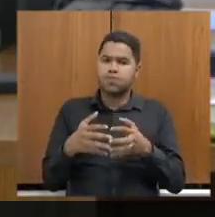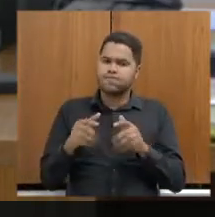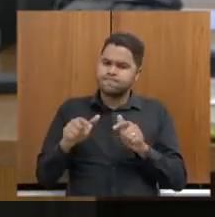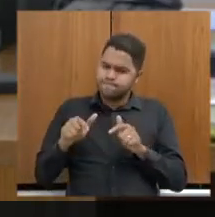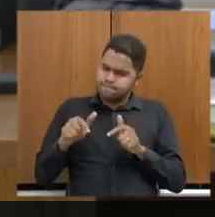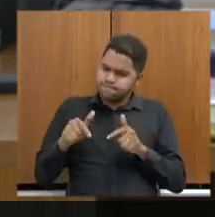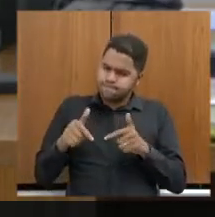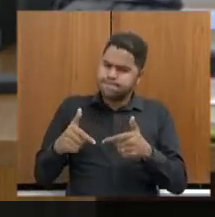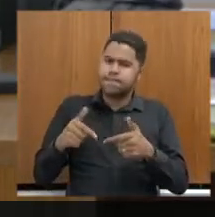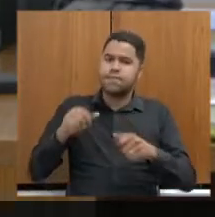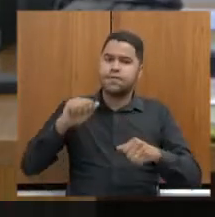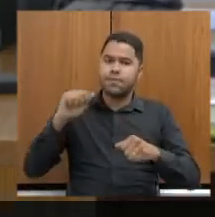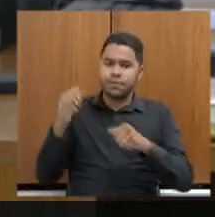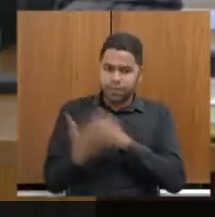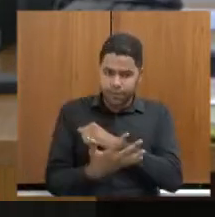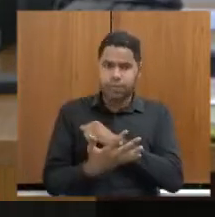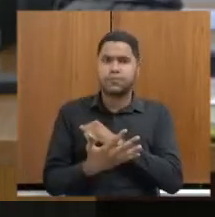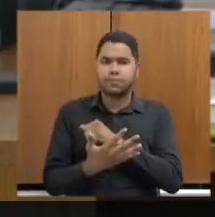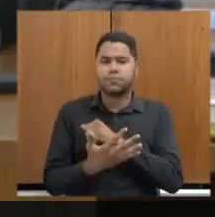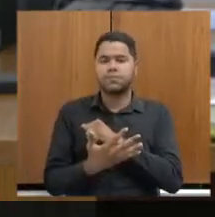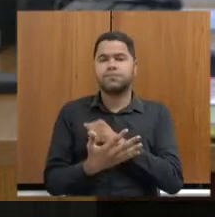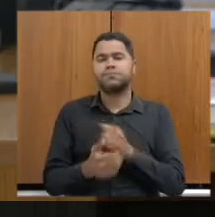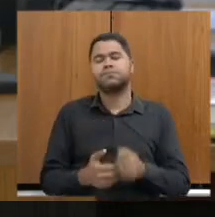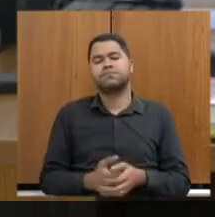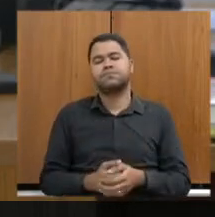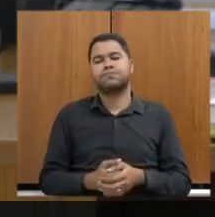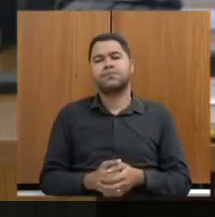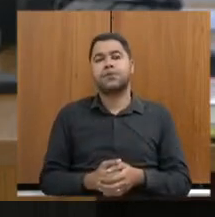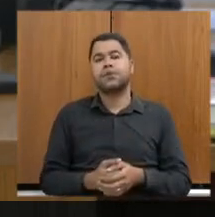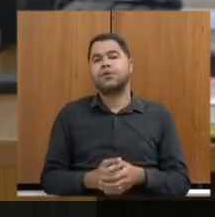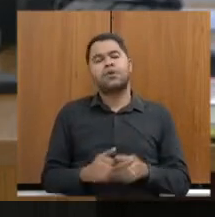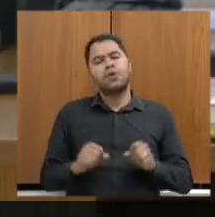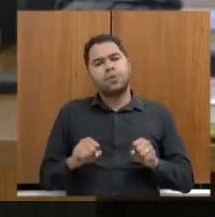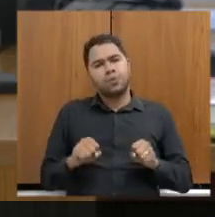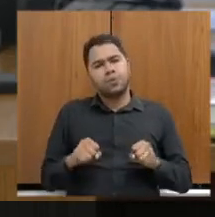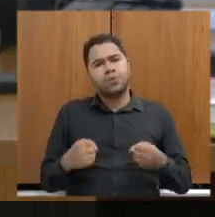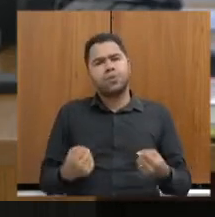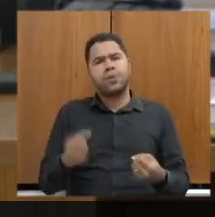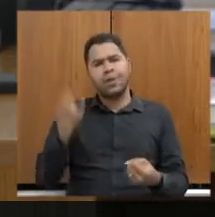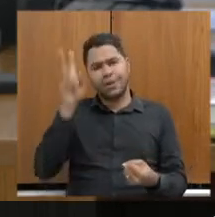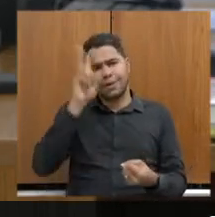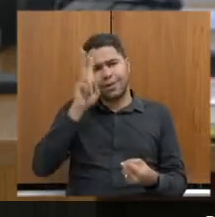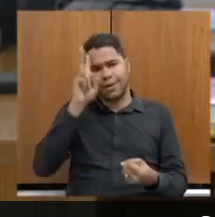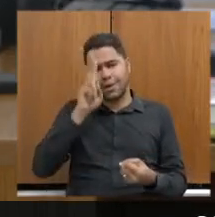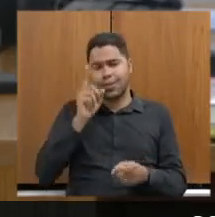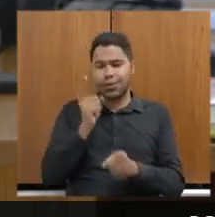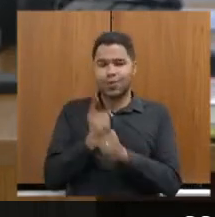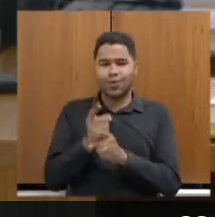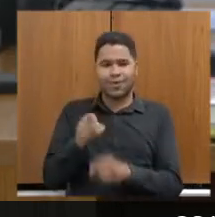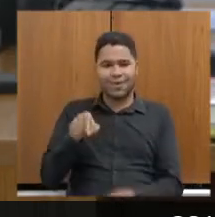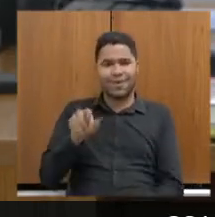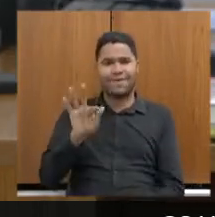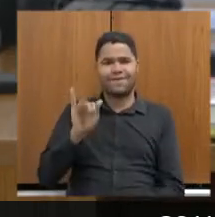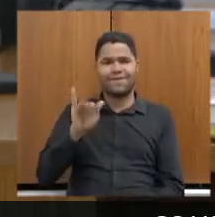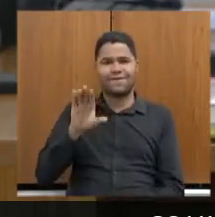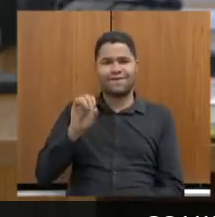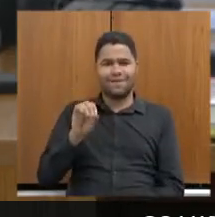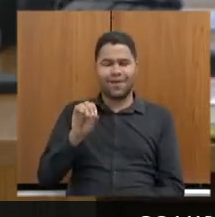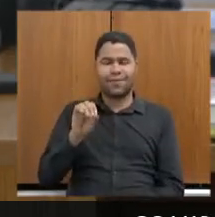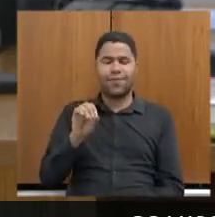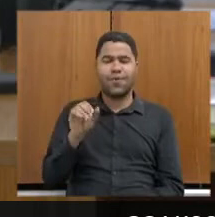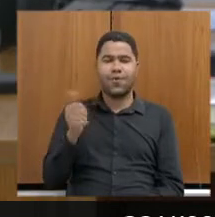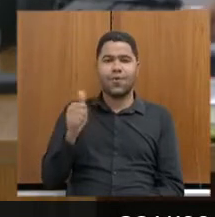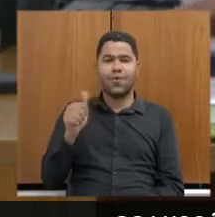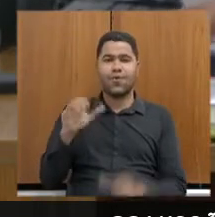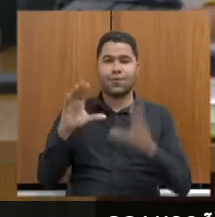enfrentou a pandemia de nível Mundial dedicação e o lembro de ir encontrar com Fábio 11 horas da